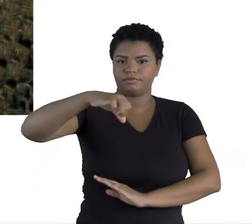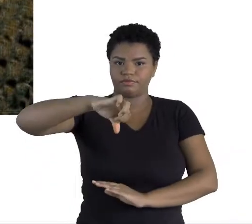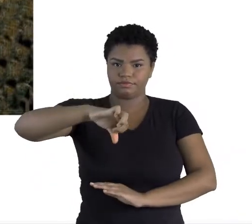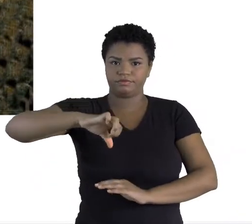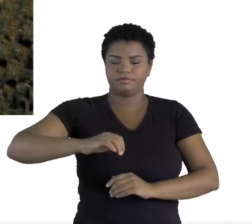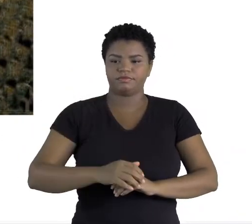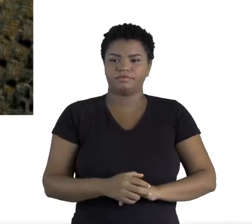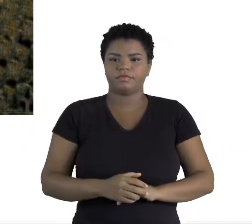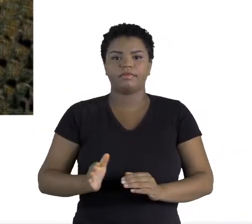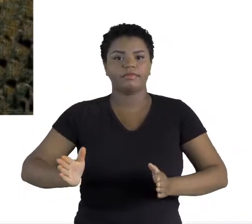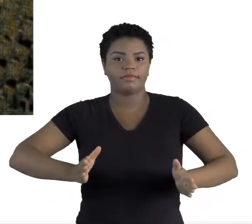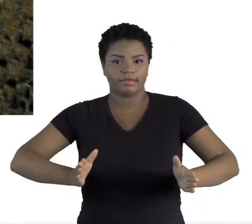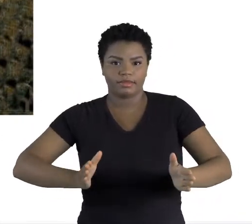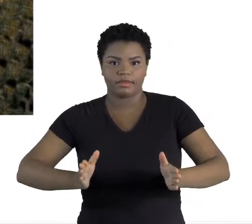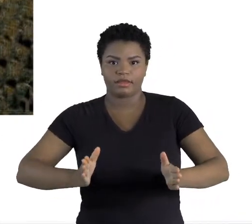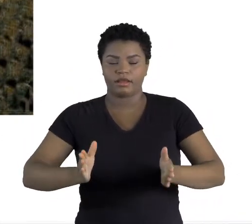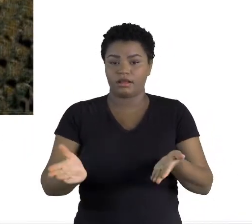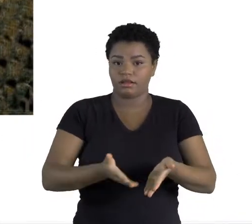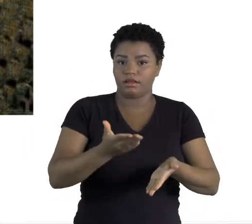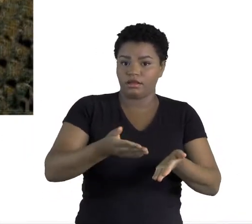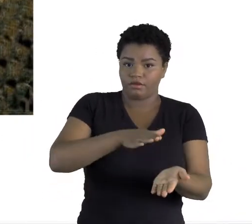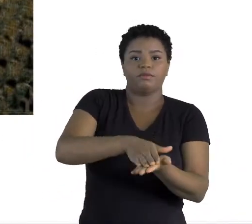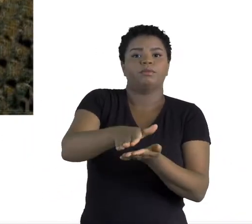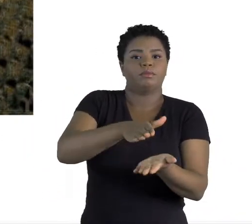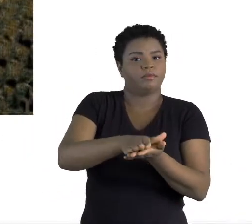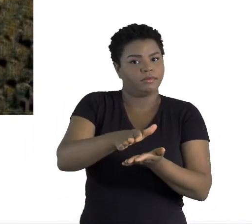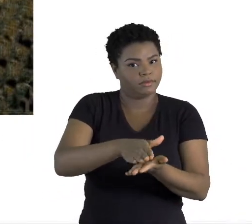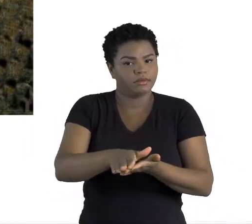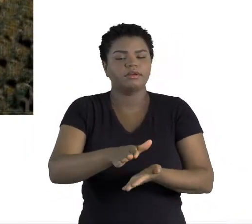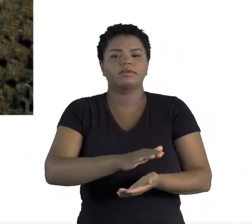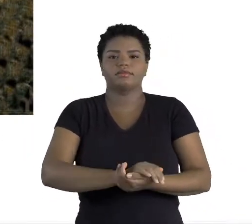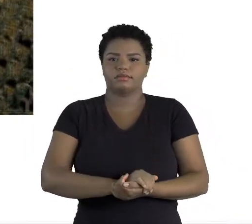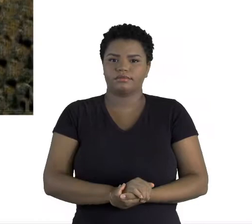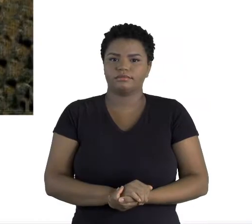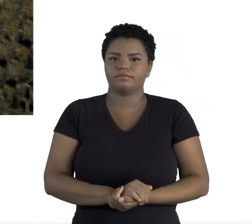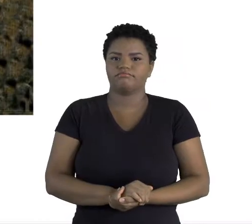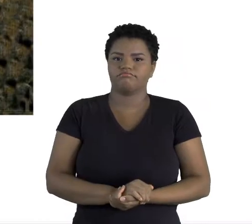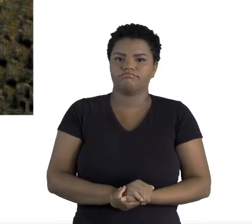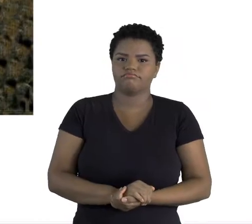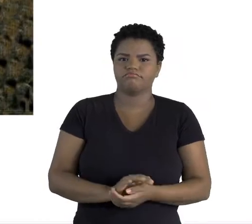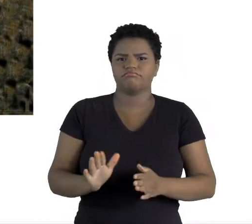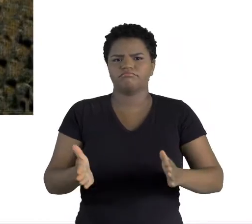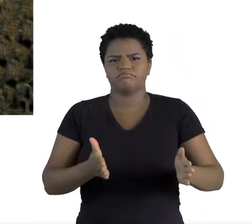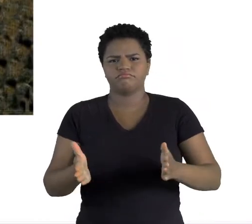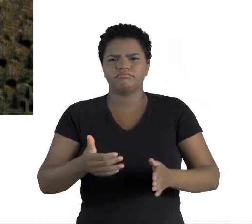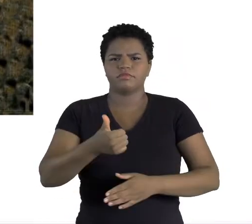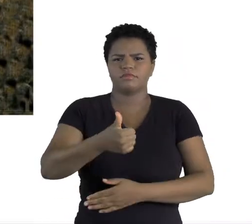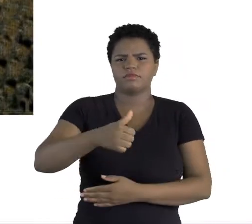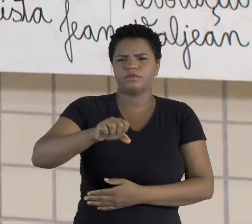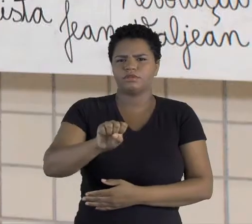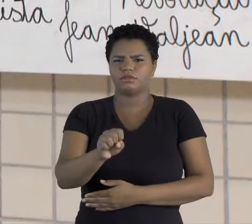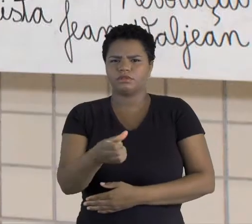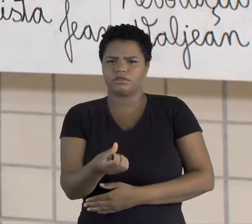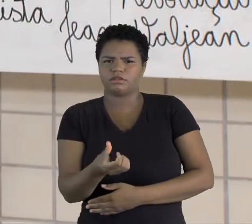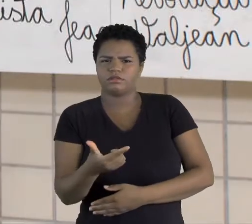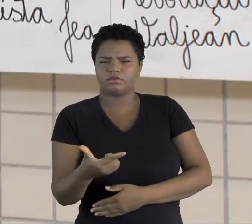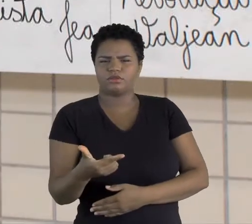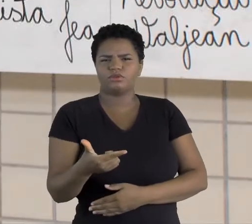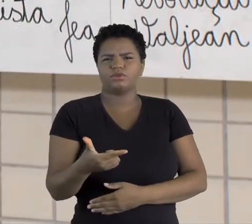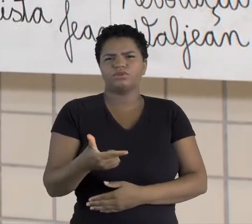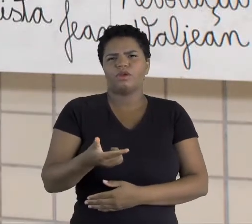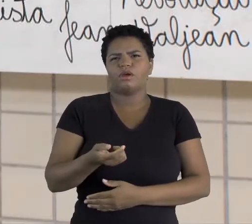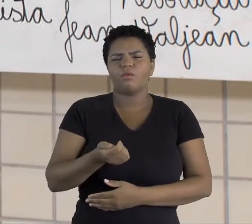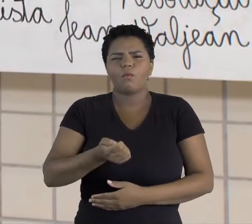o período que essa obra foi publicada lá, né, lá em meados de 1862, bem quando estava